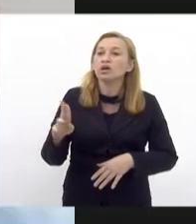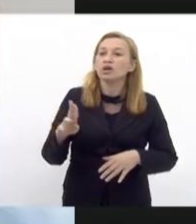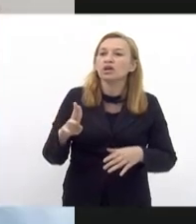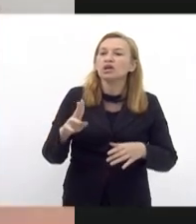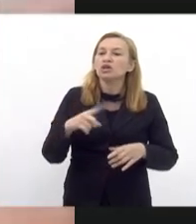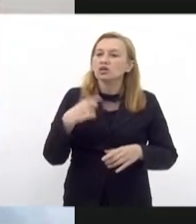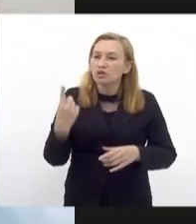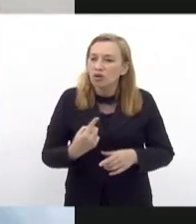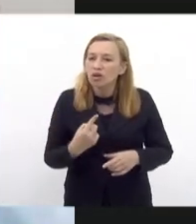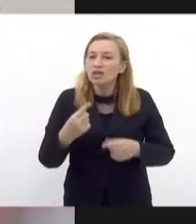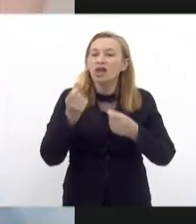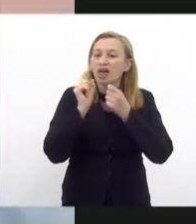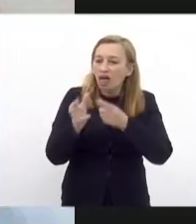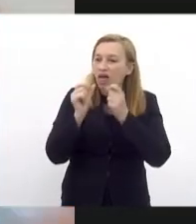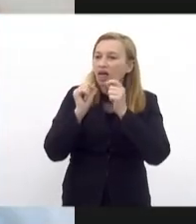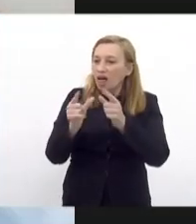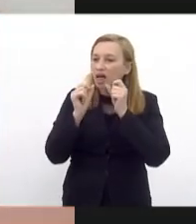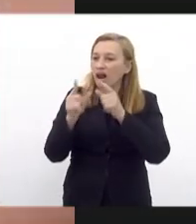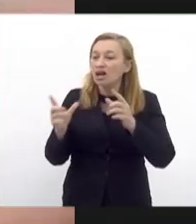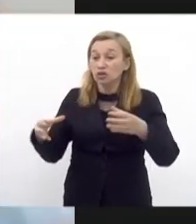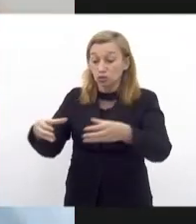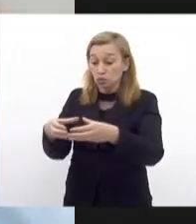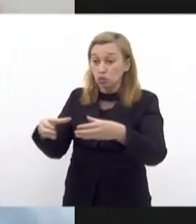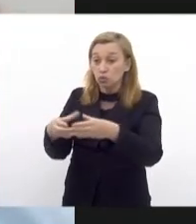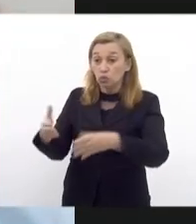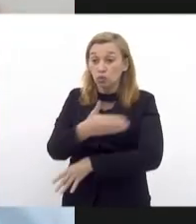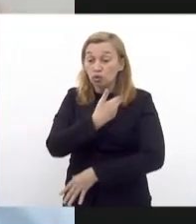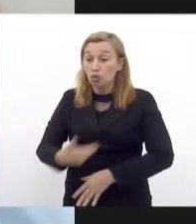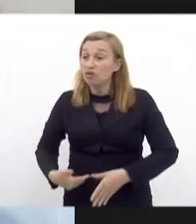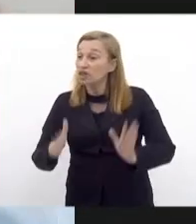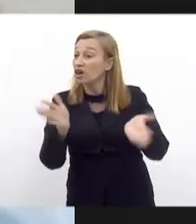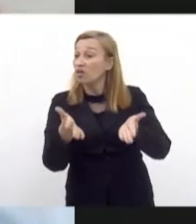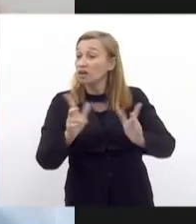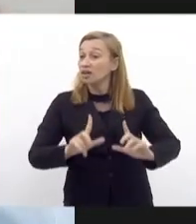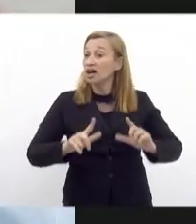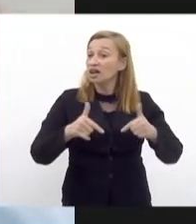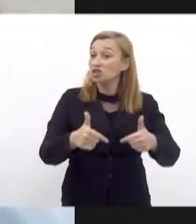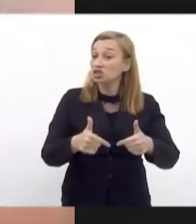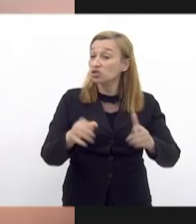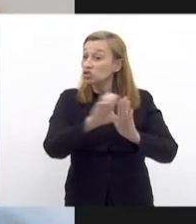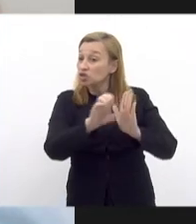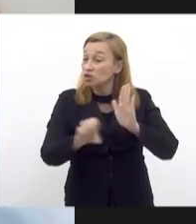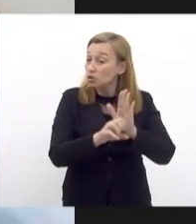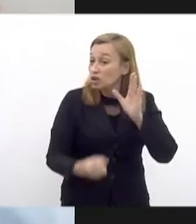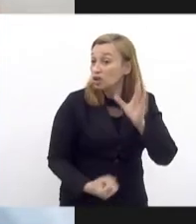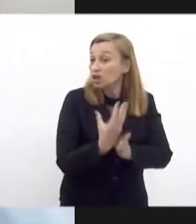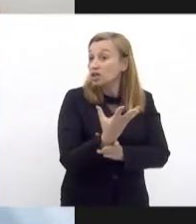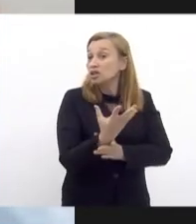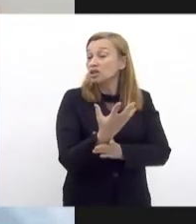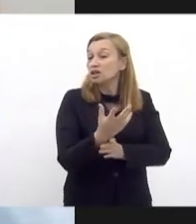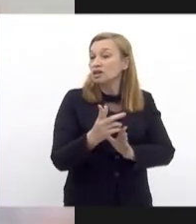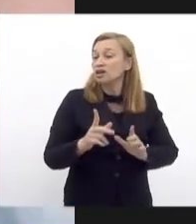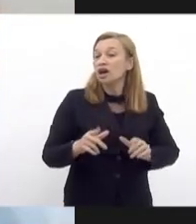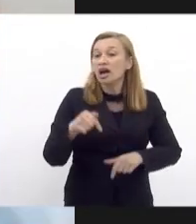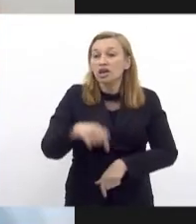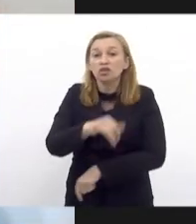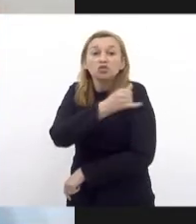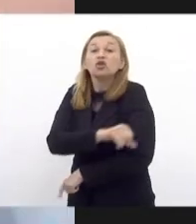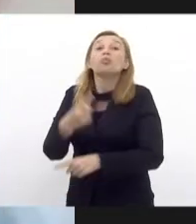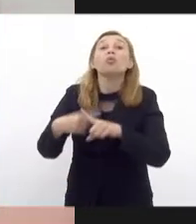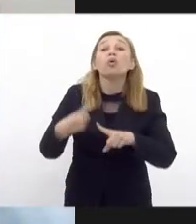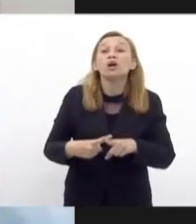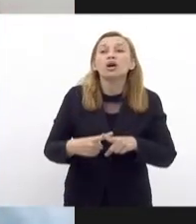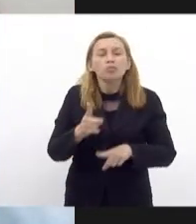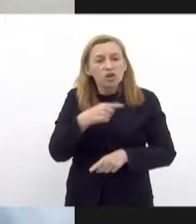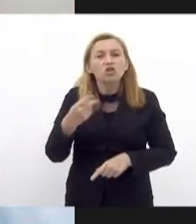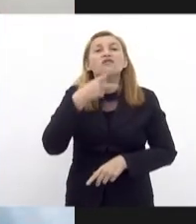abrimos boca, reclamamos lá no grupo e o governo agora está fazendo o estatuto, botando a holding aqui no Rio de Janeiro. Por quê? Porque